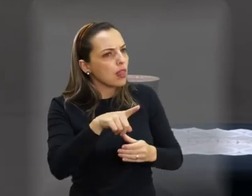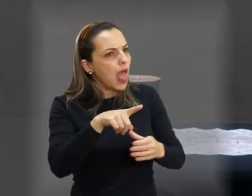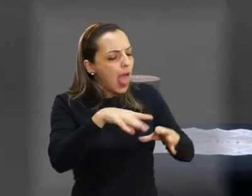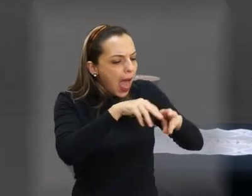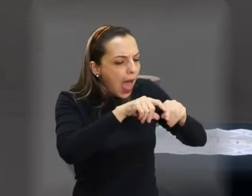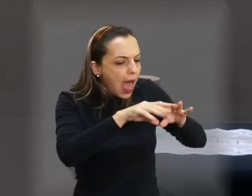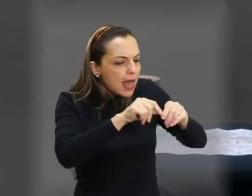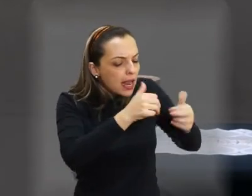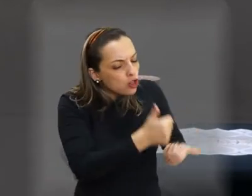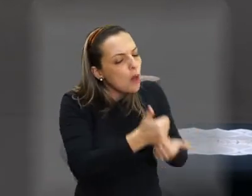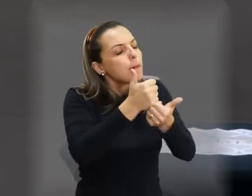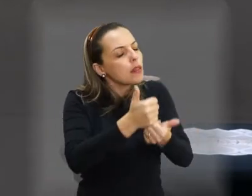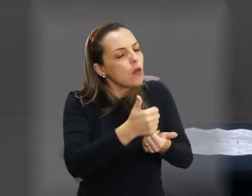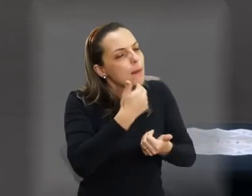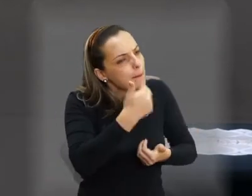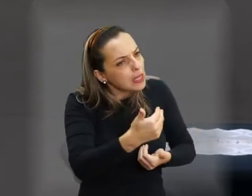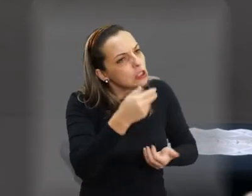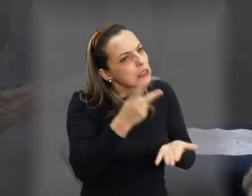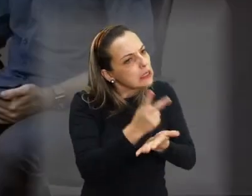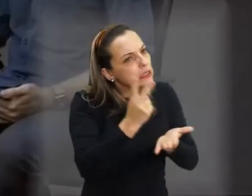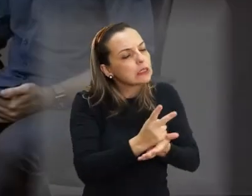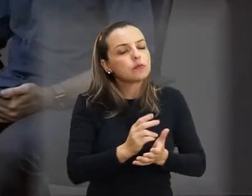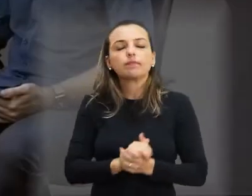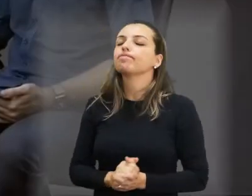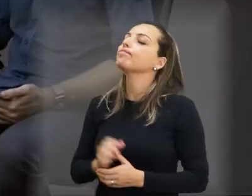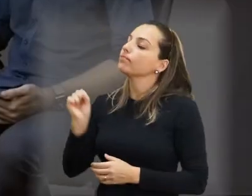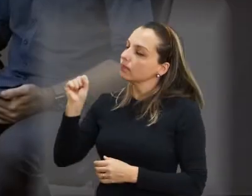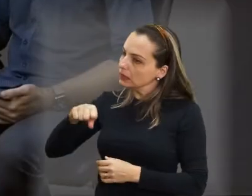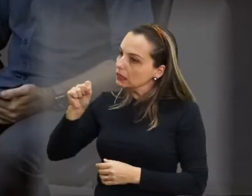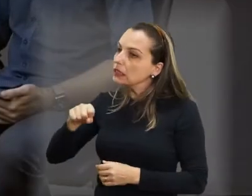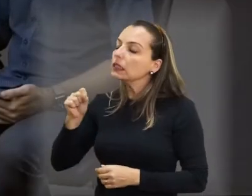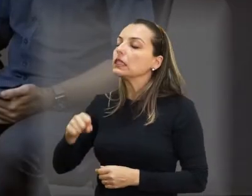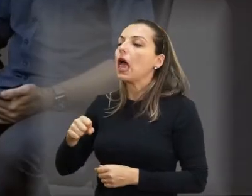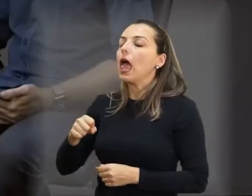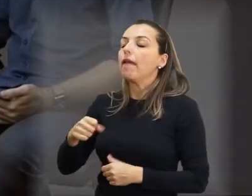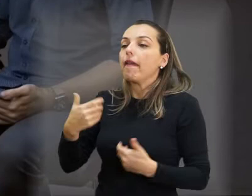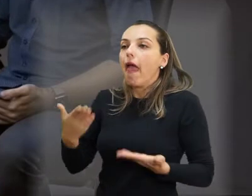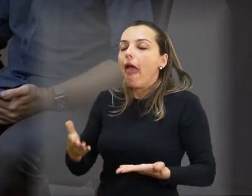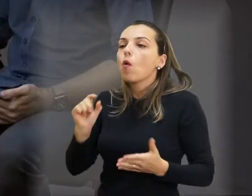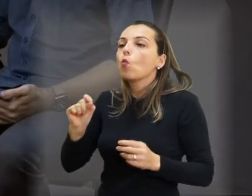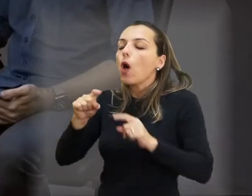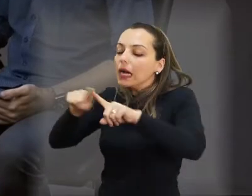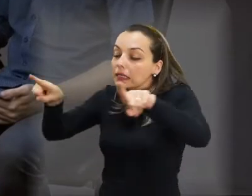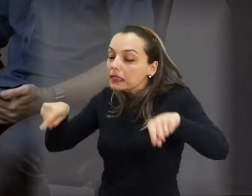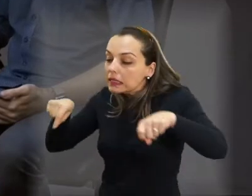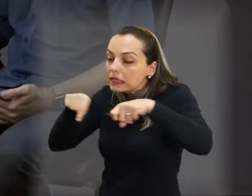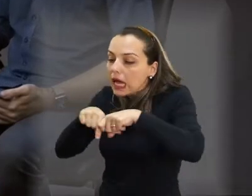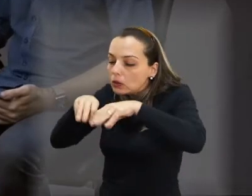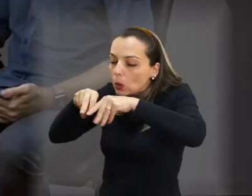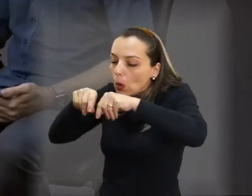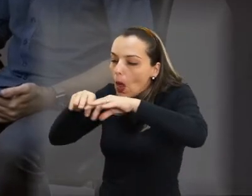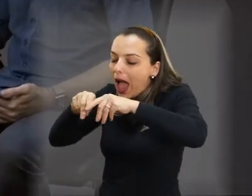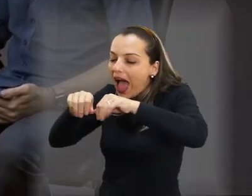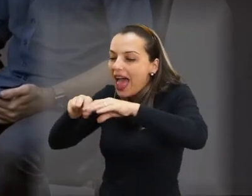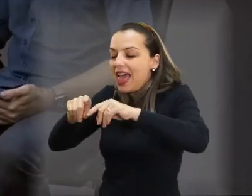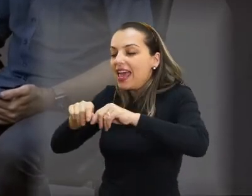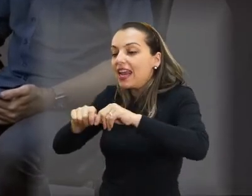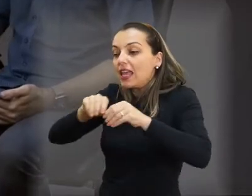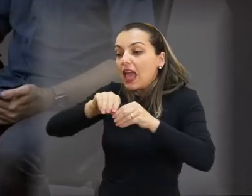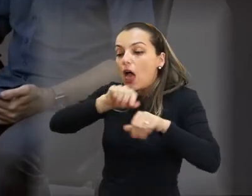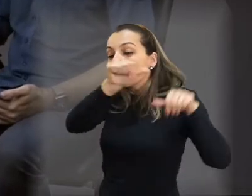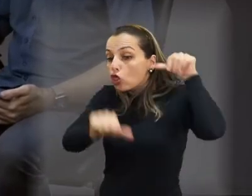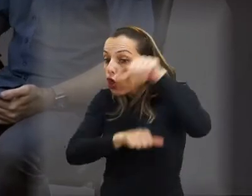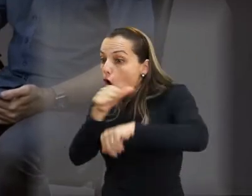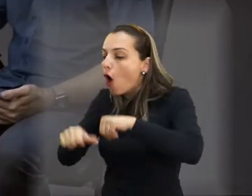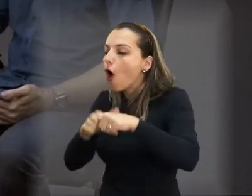substituição da areia. Sim, porque assim, Chico, pelas pesquisas que a gente viu, inclusive de estudiosos no assunto, as areias precisam ser trocadas a cada 6 meses. E não é isso